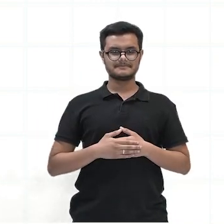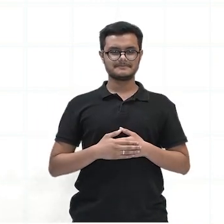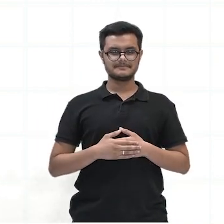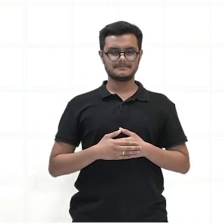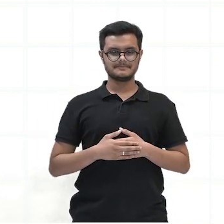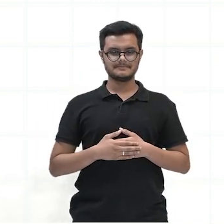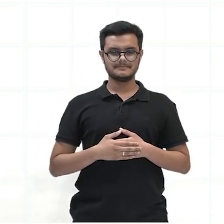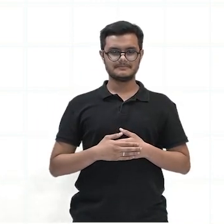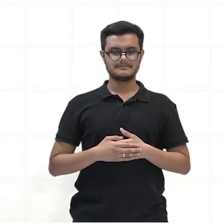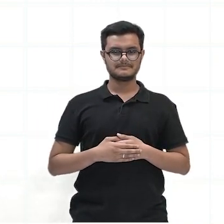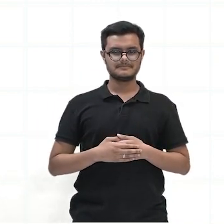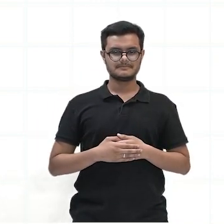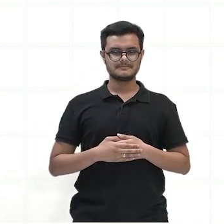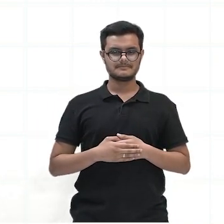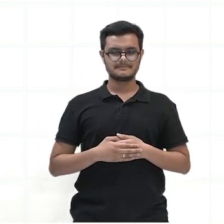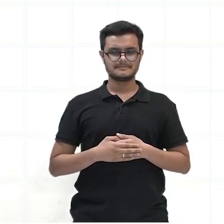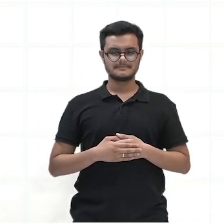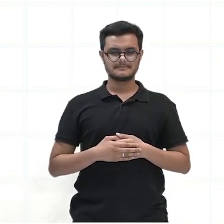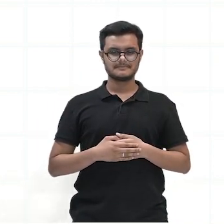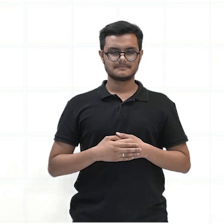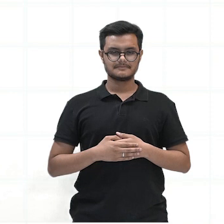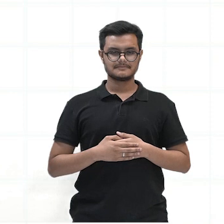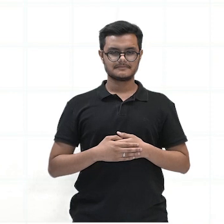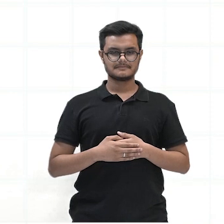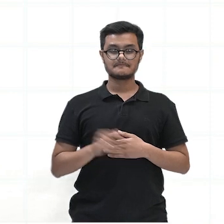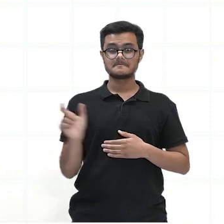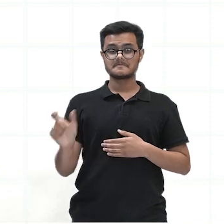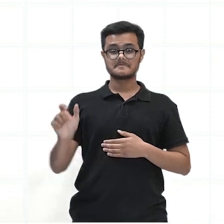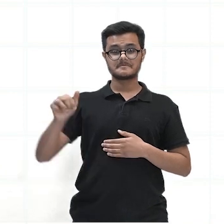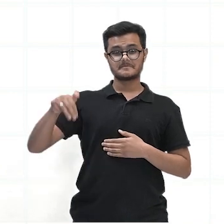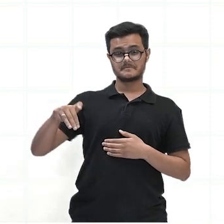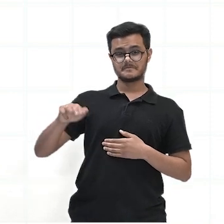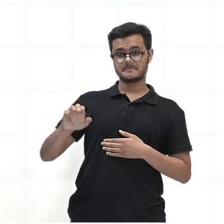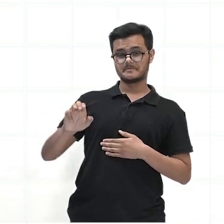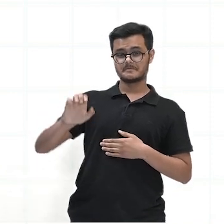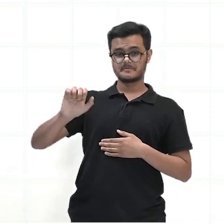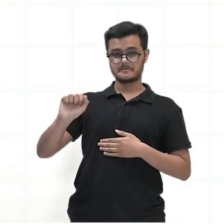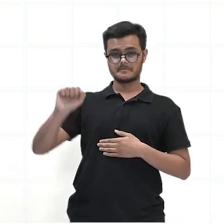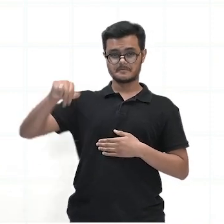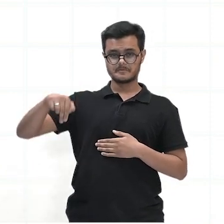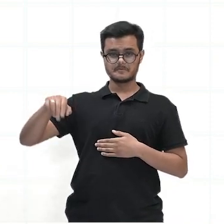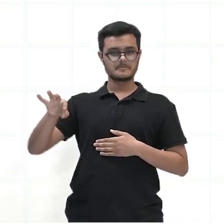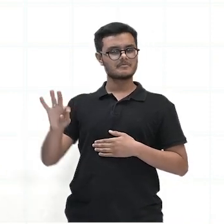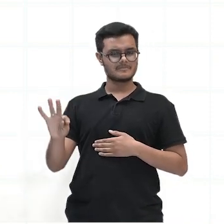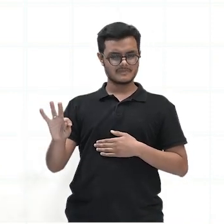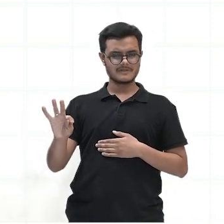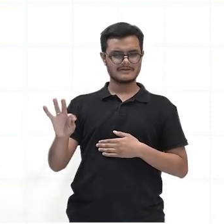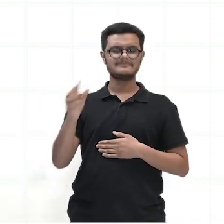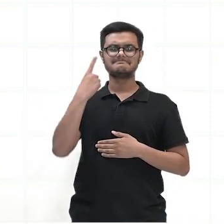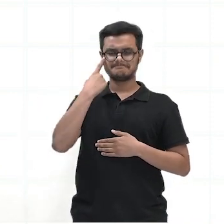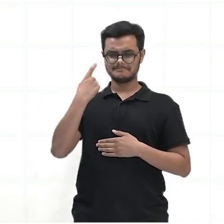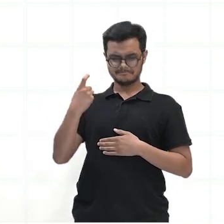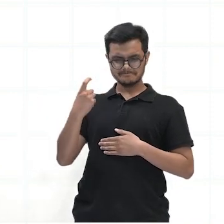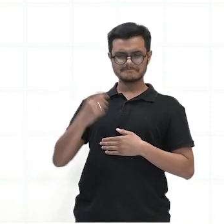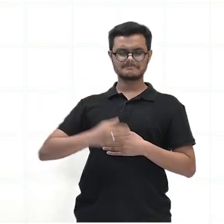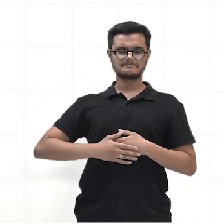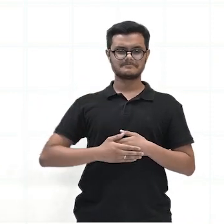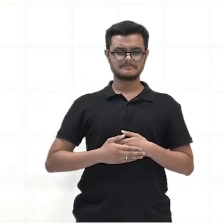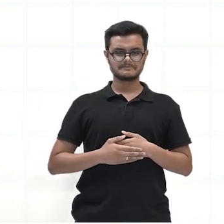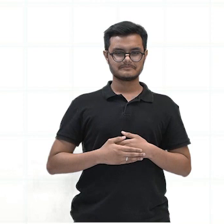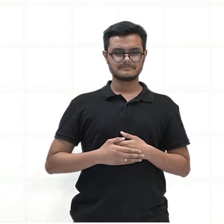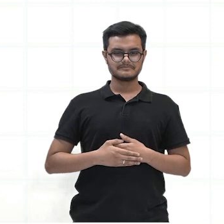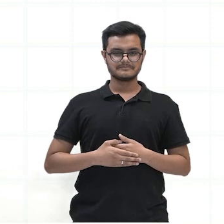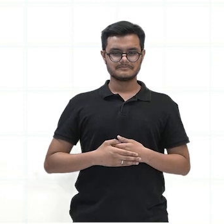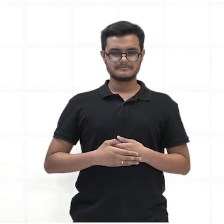significou? This meant, né? Olha aí, meant, mais uma palavra interessante, guarda ela aí. Significou o